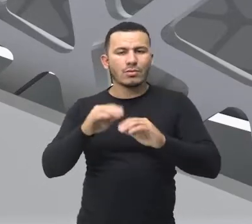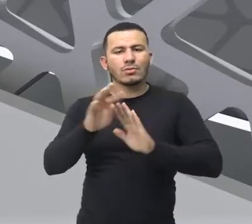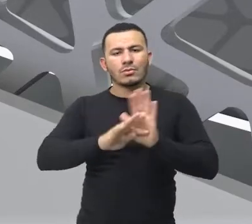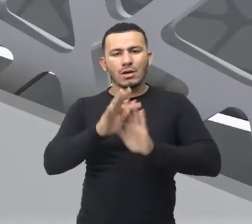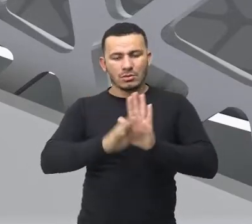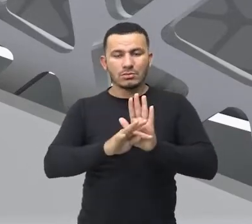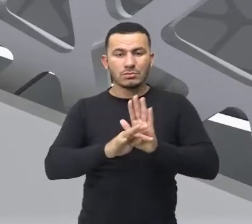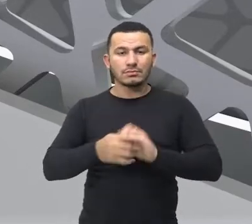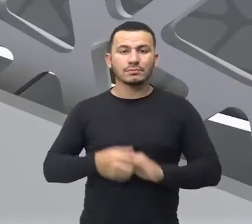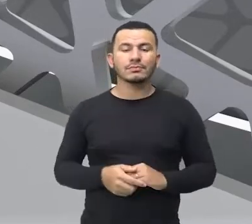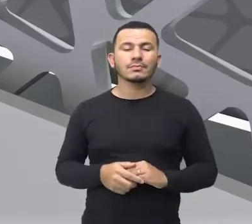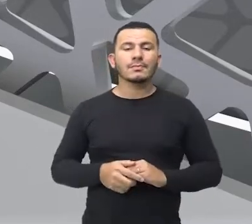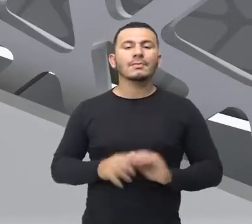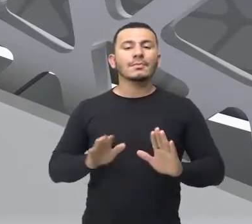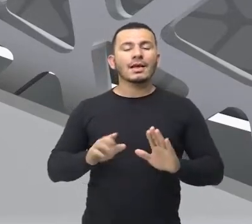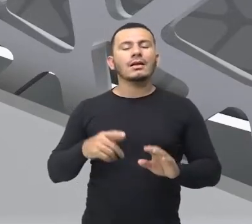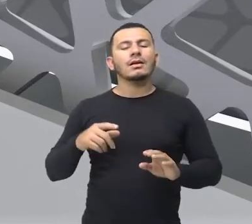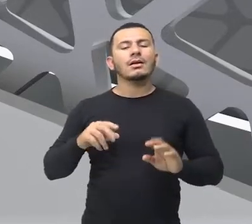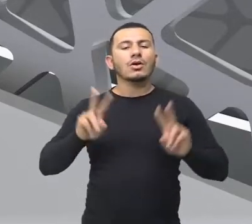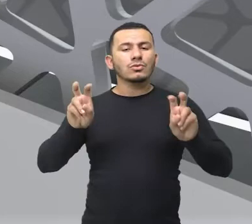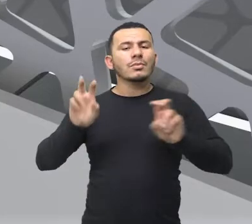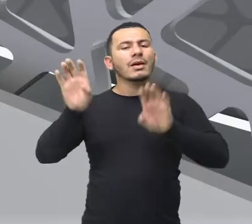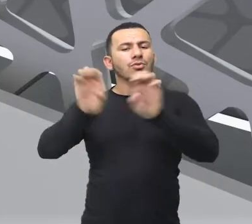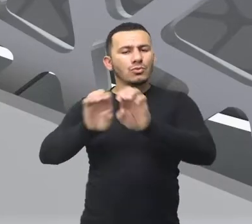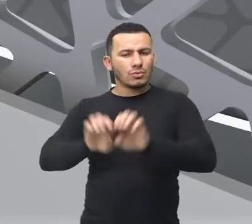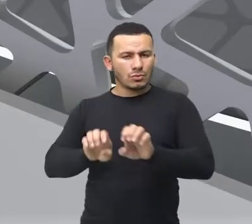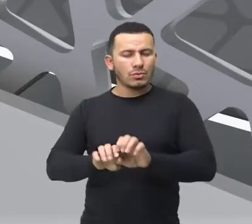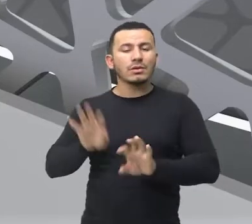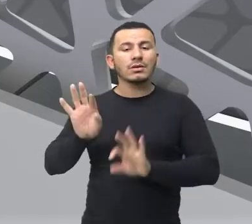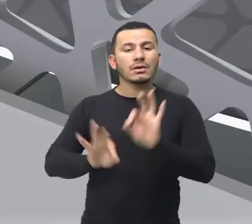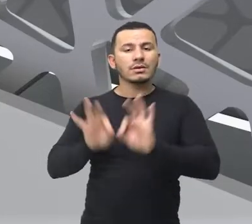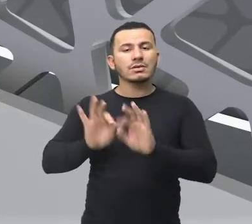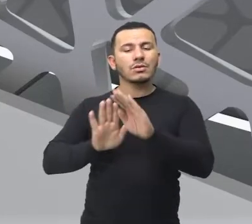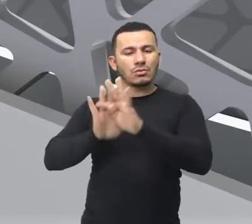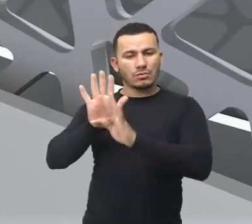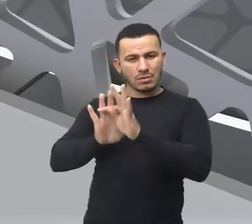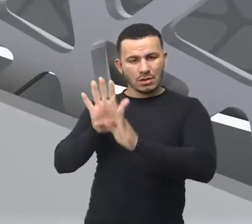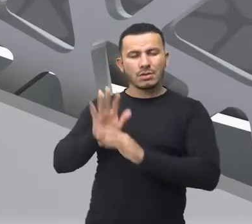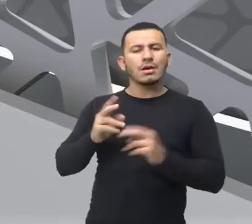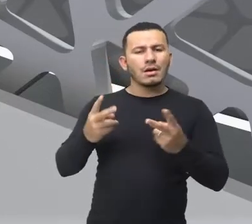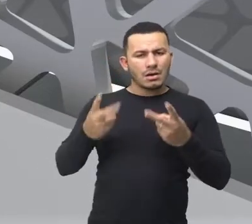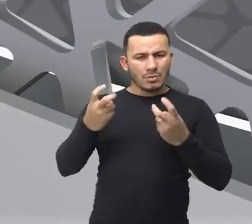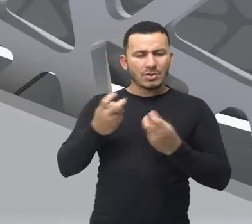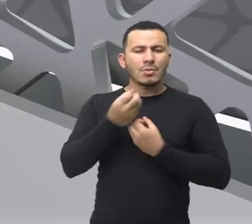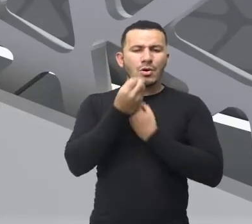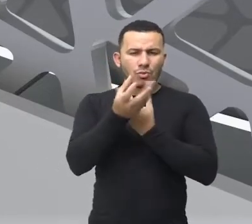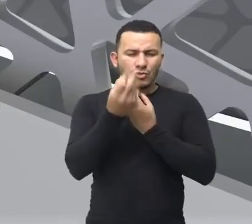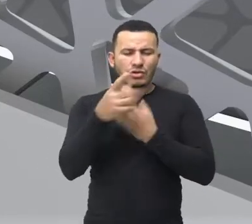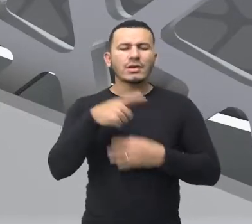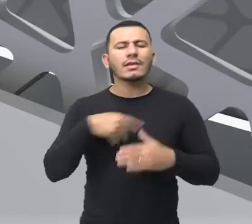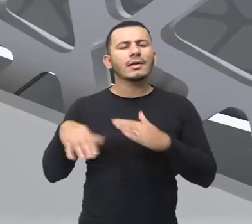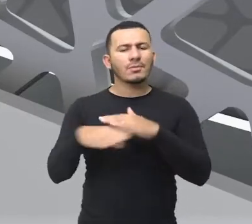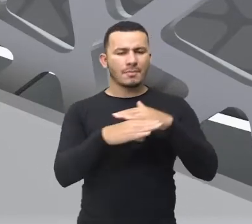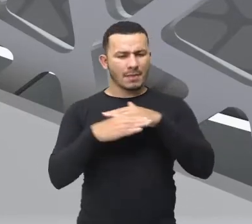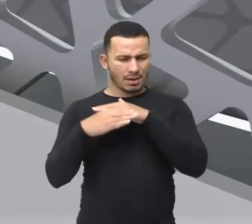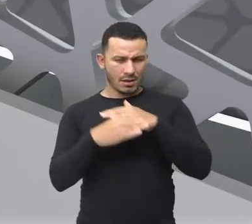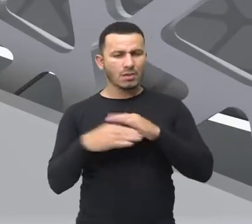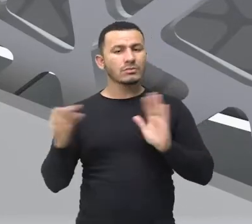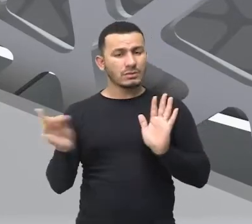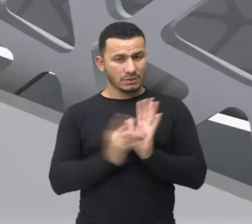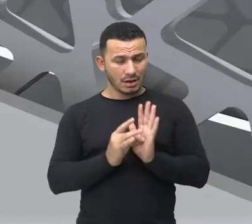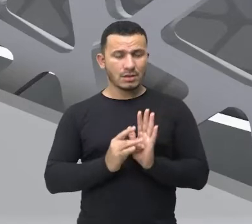parágrafos. Mas quando nós falamos em estrutura, vocês perceberam que a notícia tem uma estrutura definida, né? Vamos voltar ao nosso